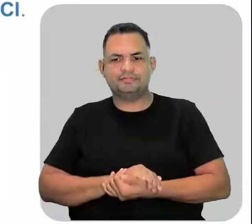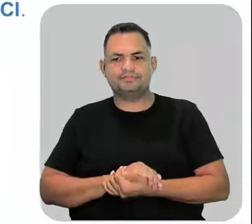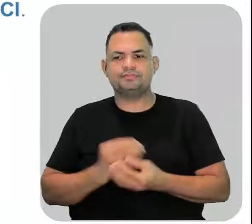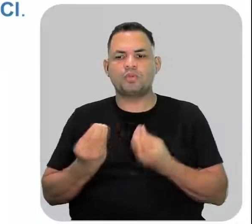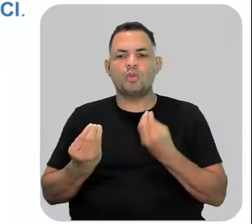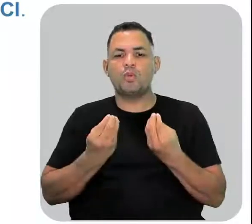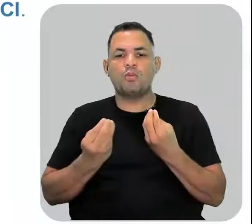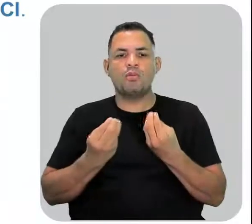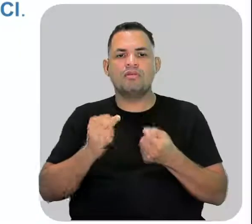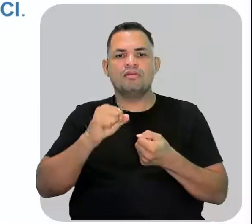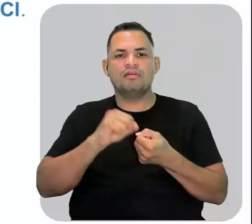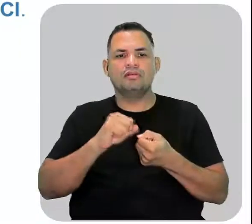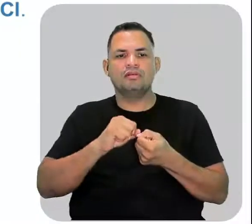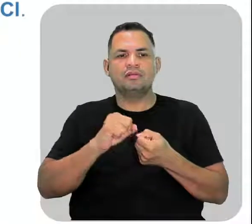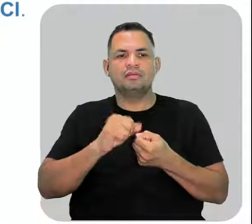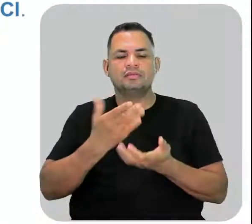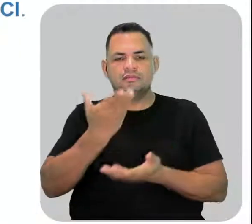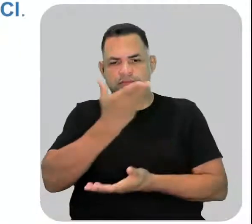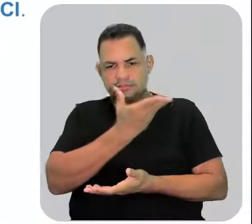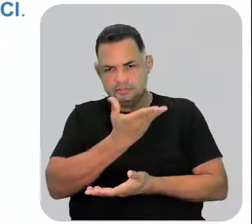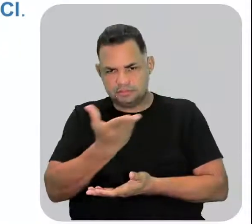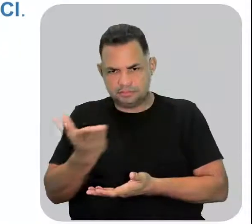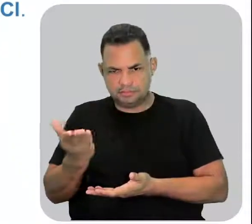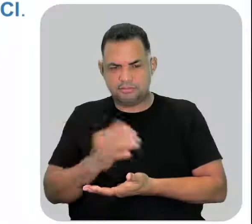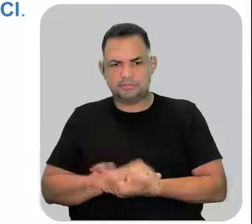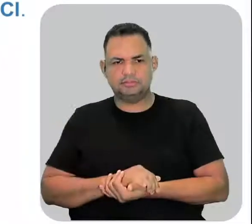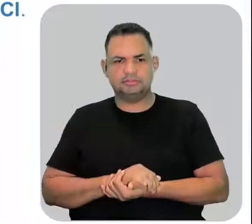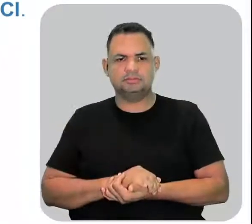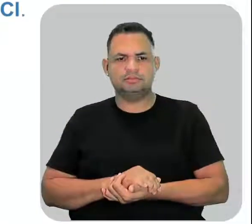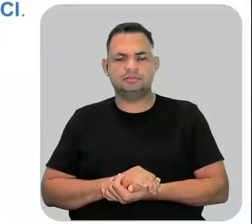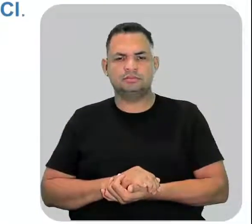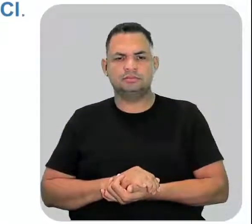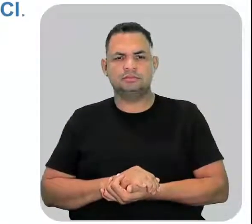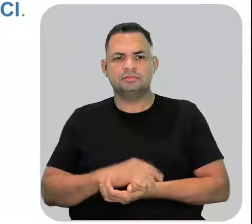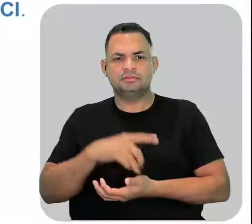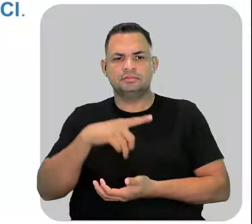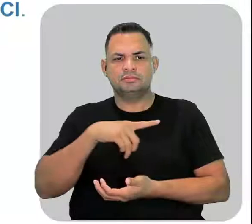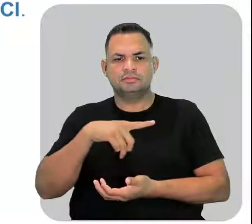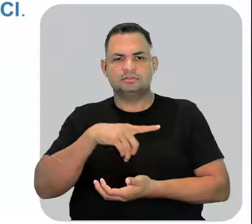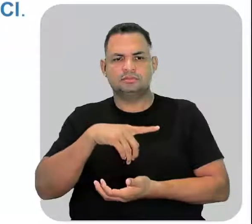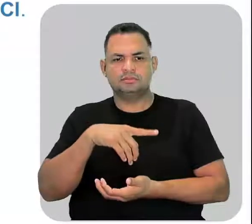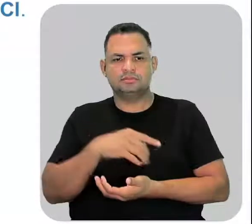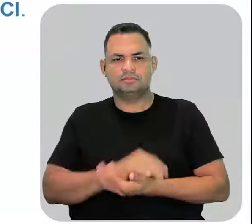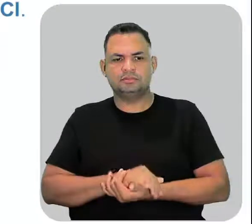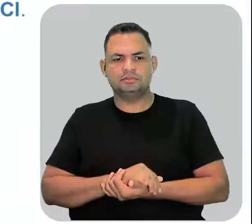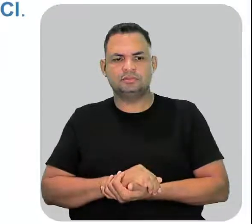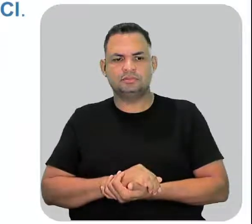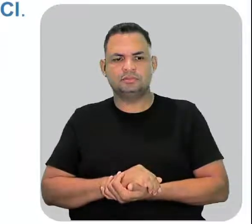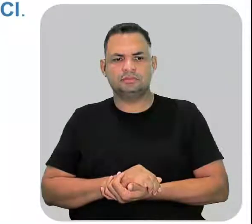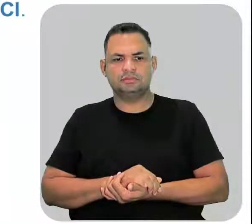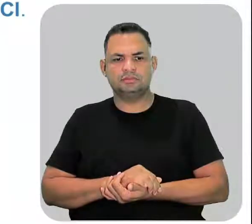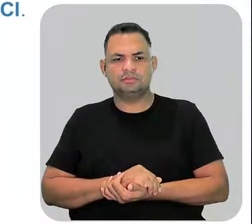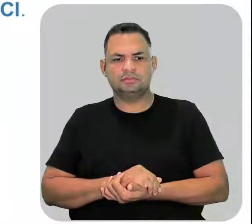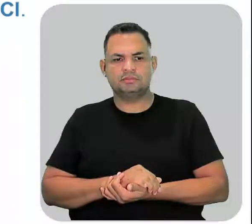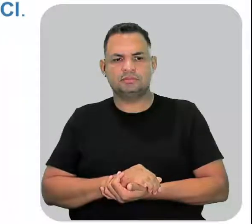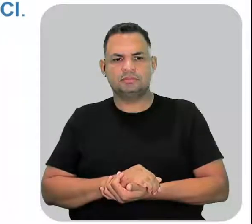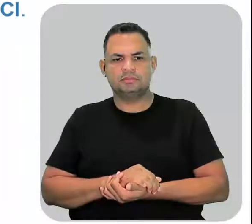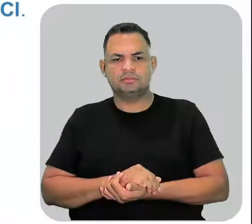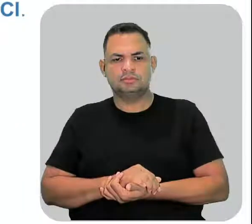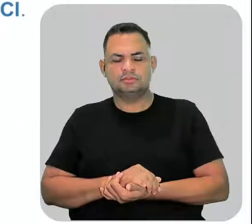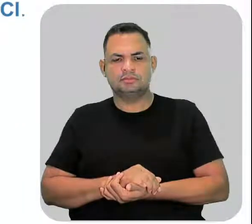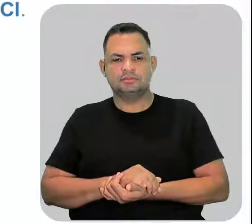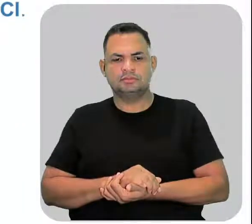Como é que é feita? É dessa forma aqui, ó. Nós temos o propano, tá aqui, CH3,